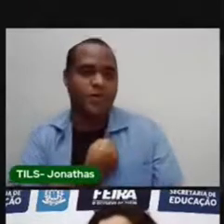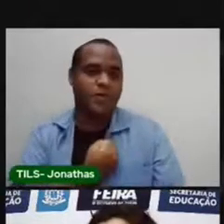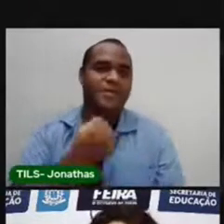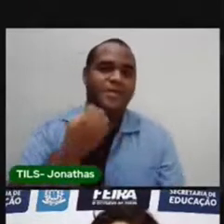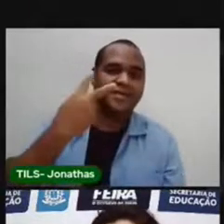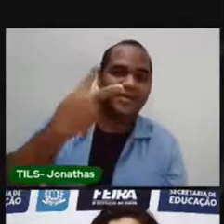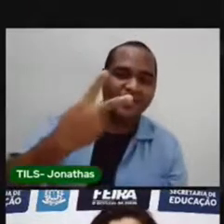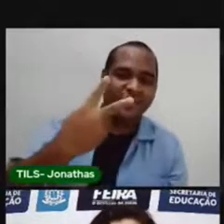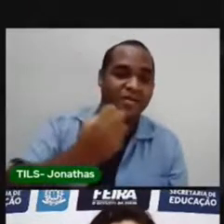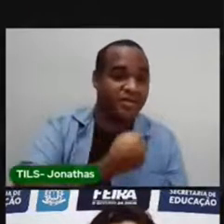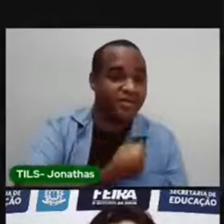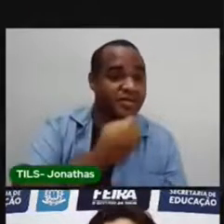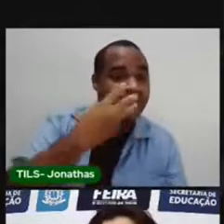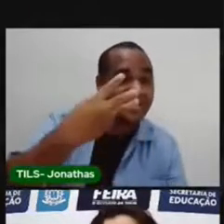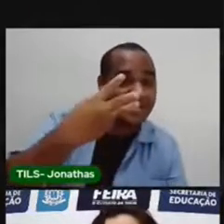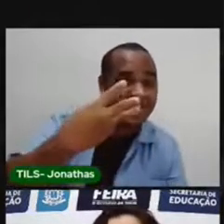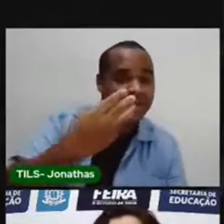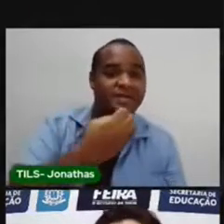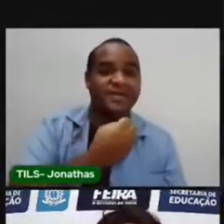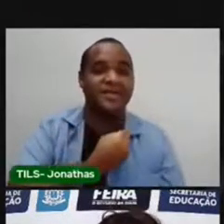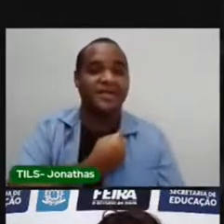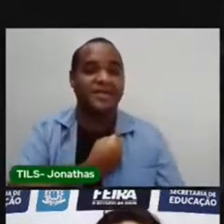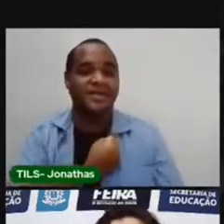número 2, 3,